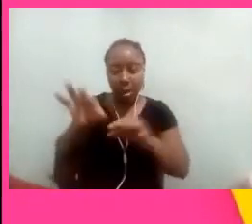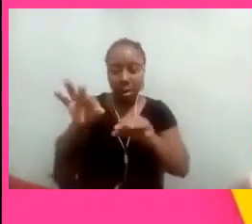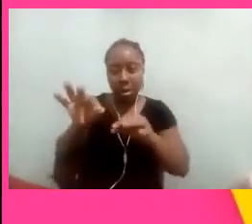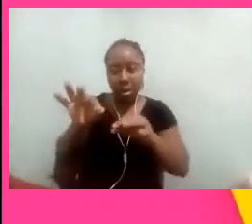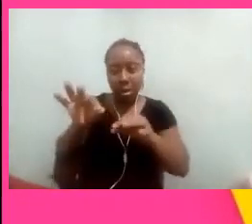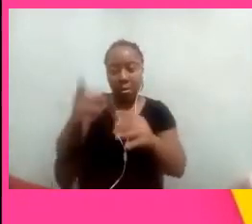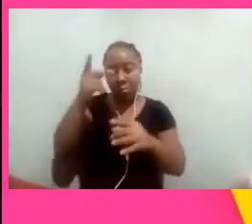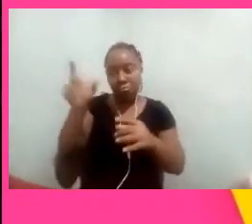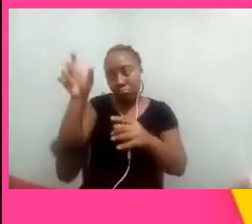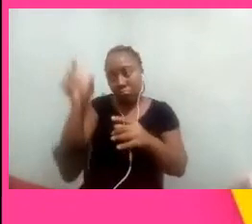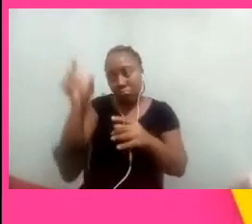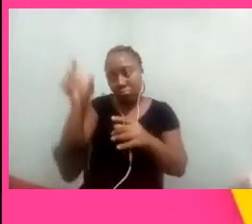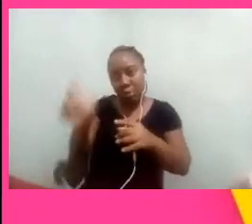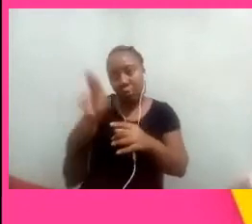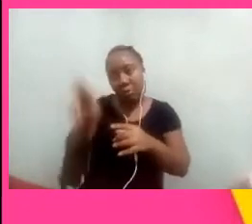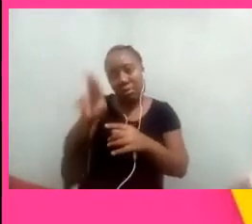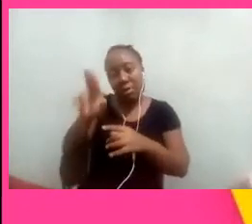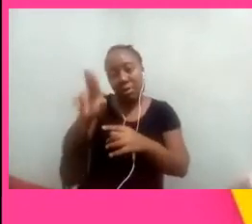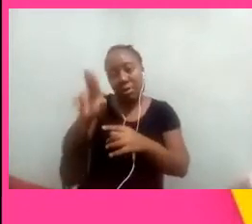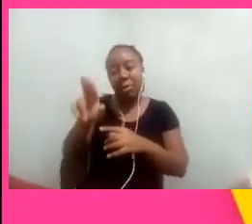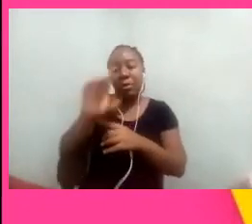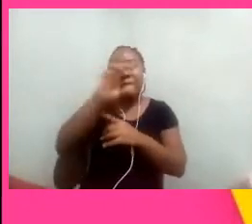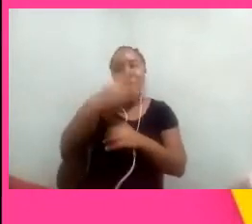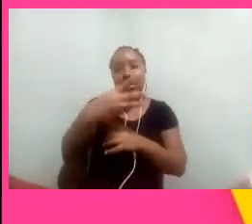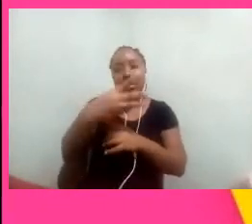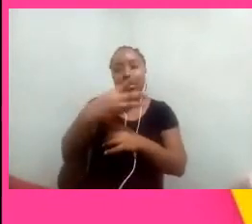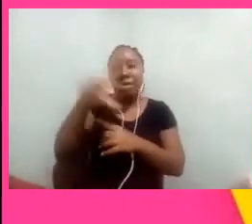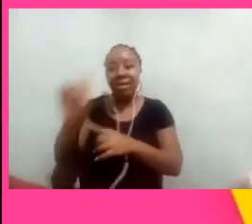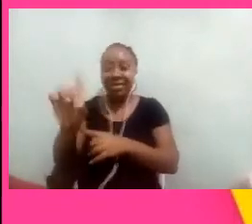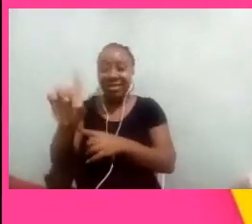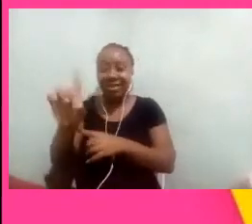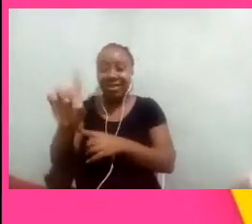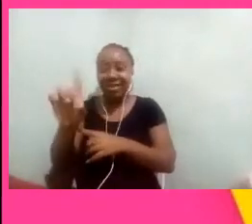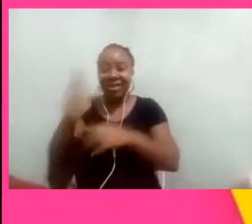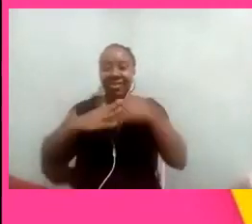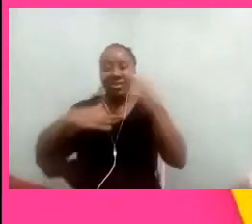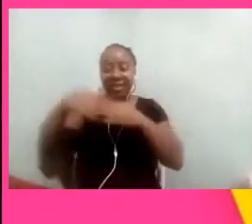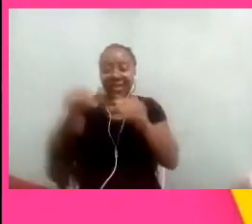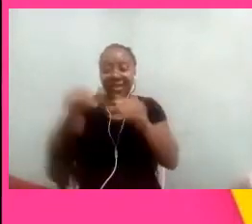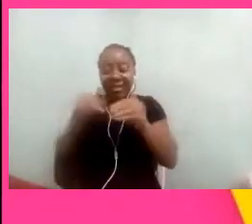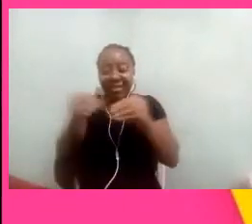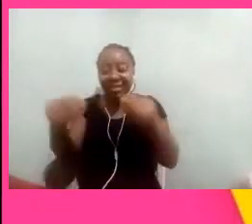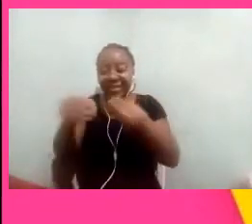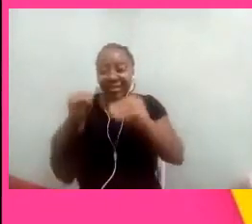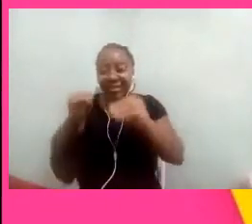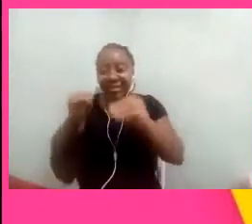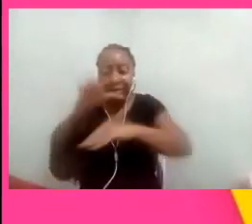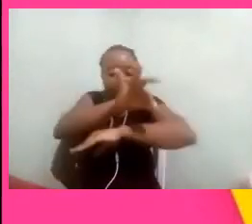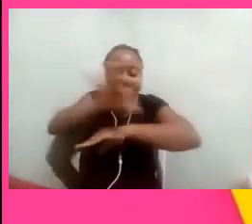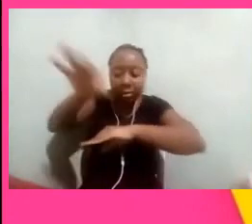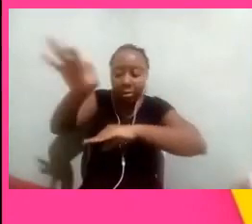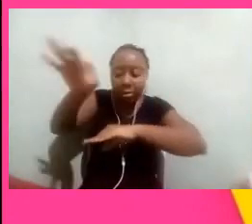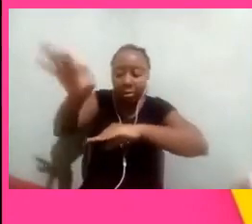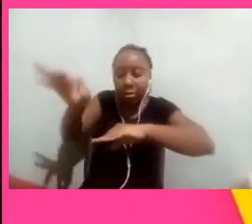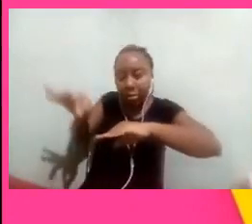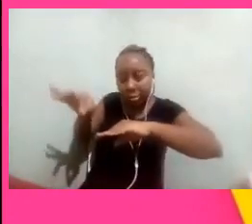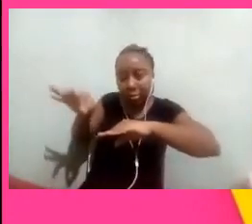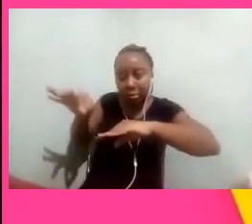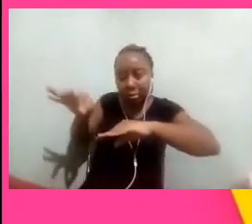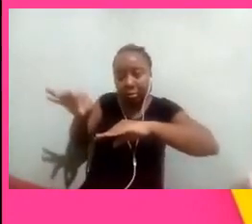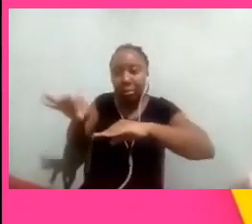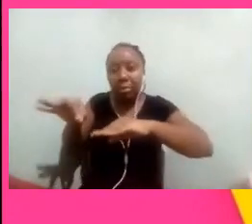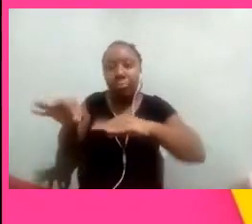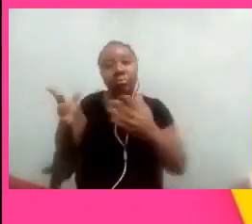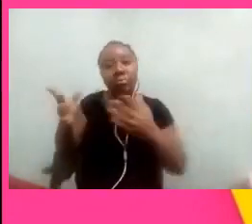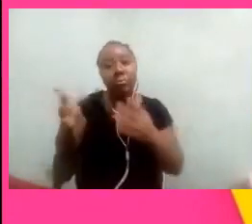usando a mesma técnica, né, da dobradura e da modelagem primeiro no software.